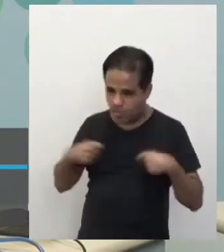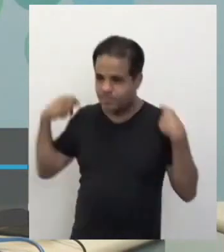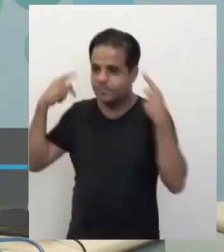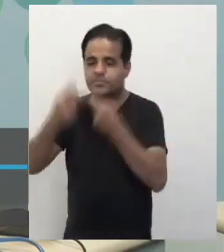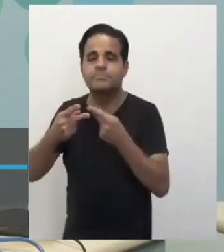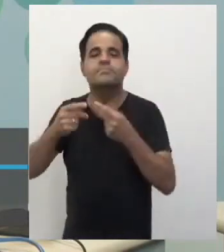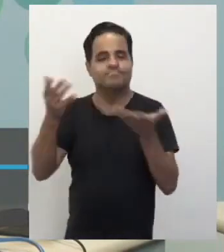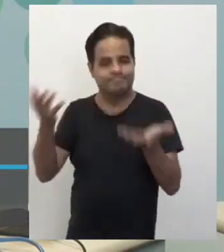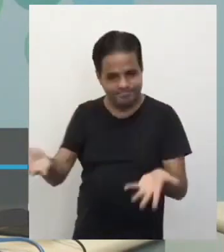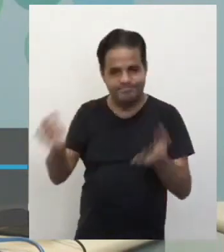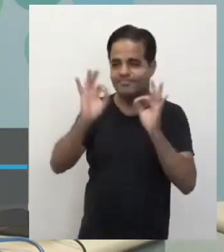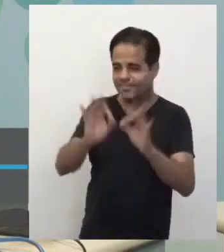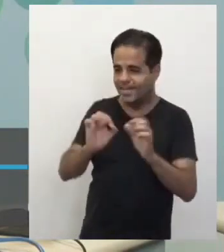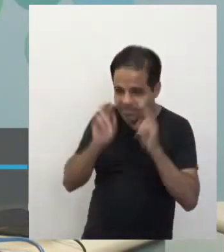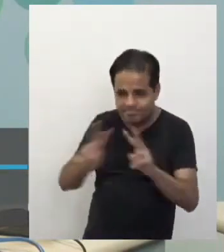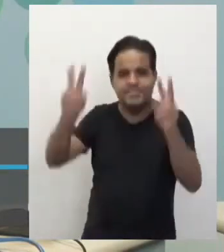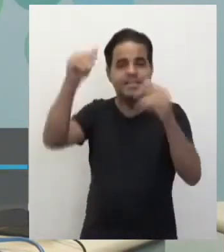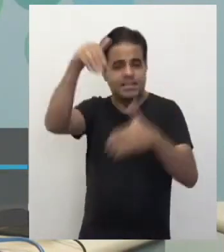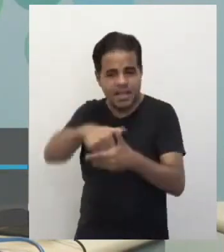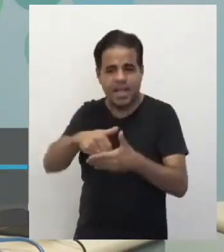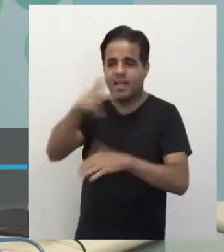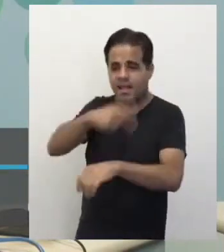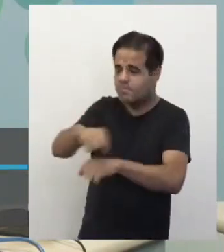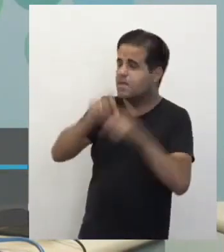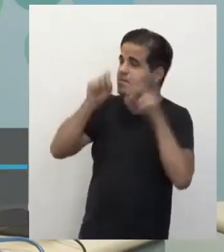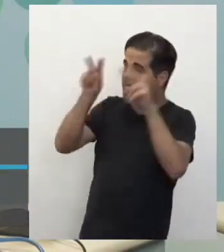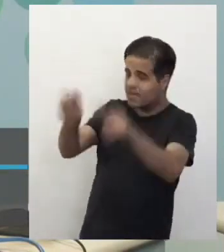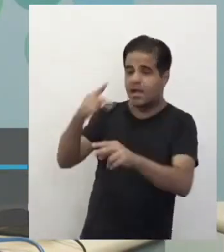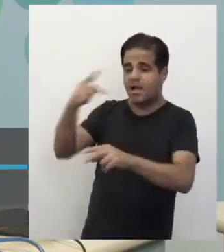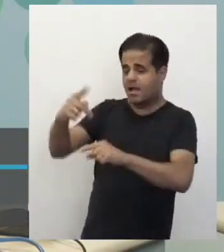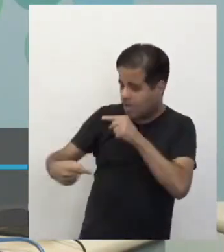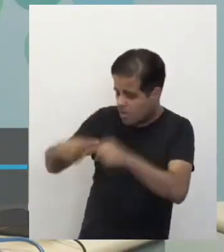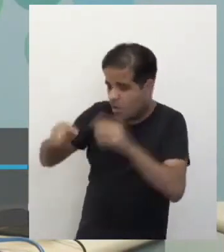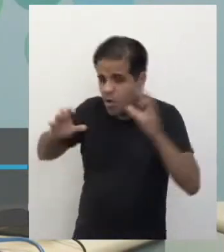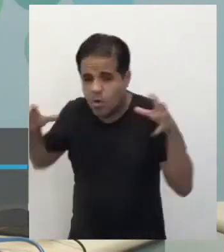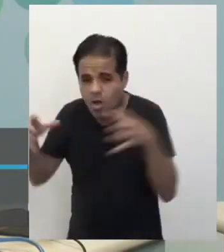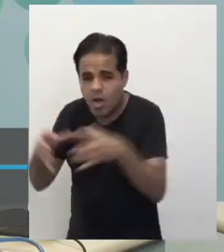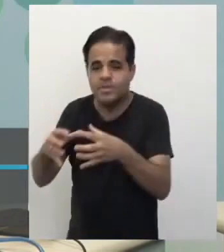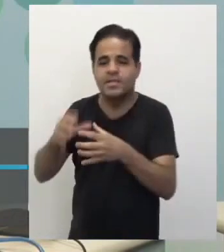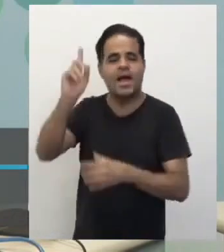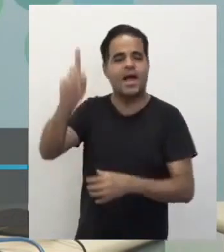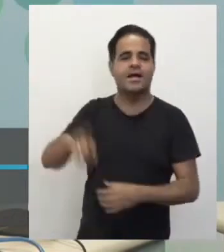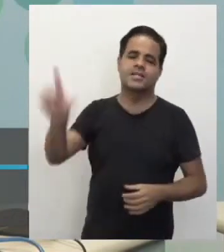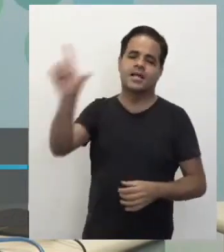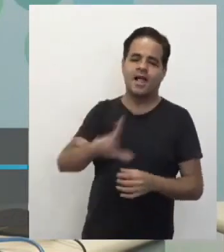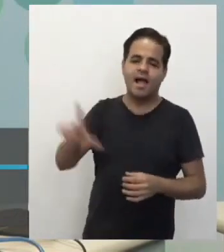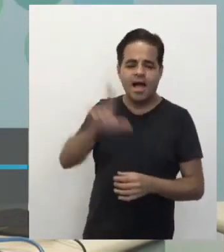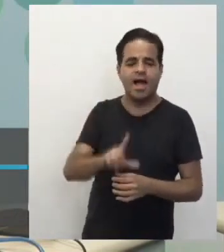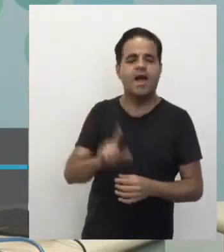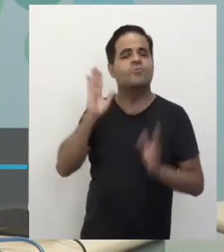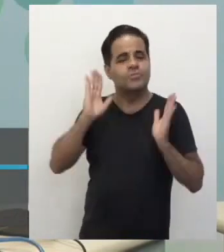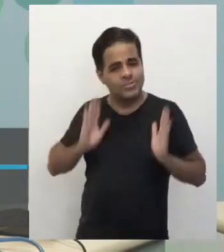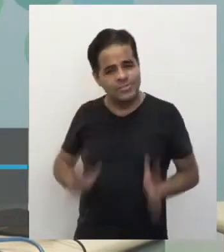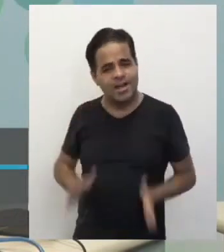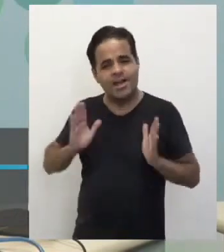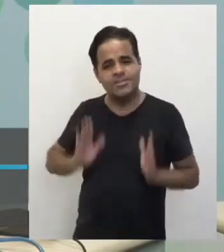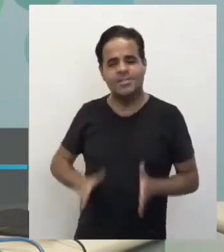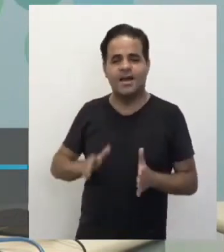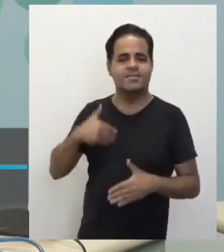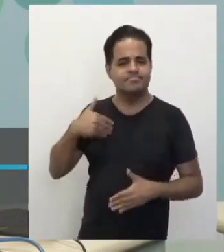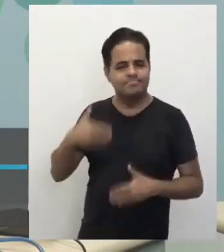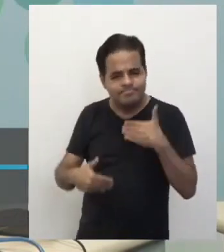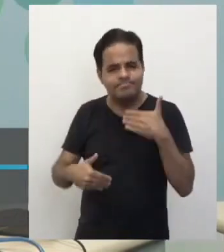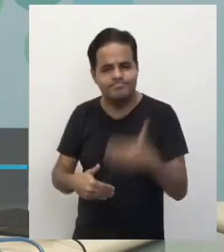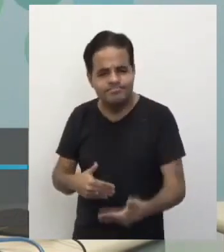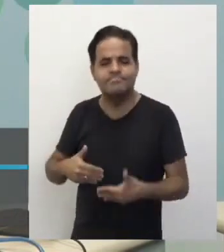enquanto identidade dentro daquele país, dentro daquela comunidade. E claro, né, como a gente já está tomando